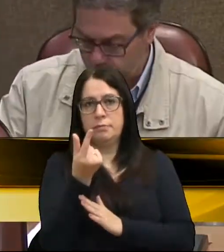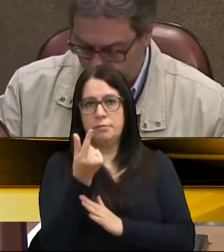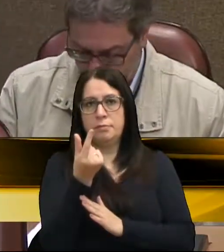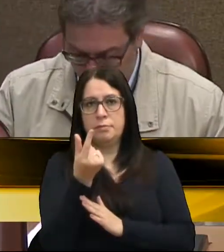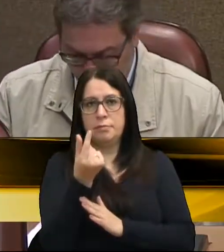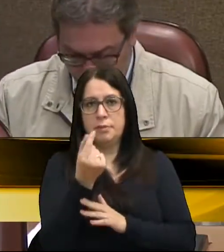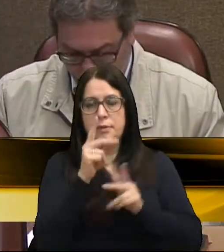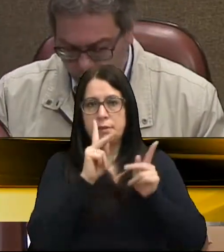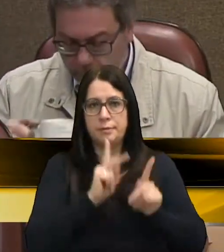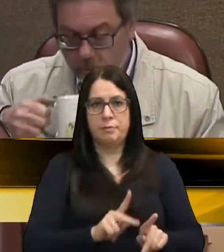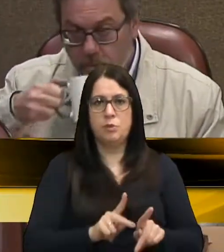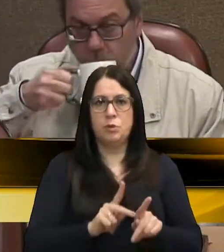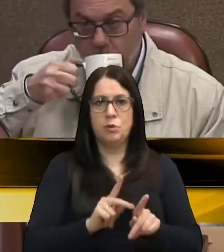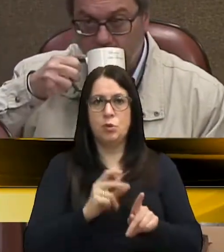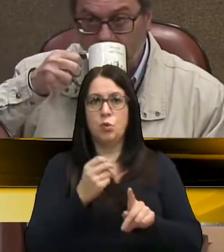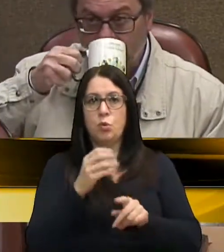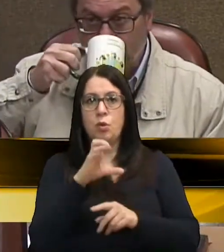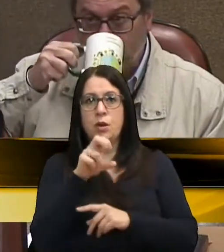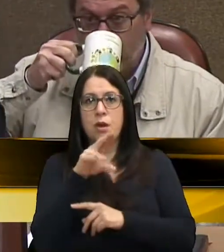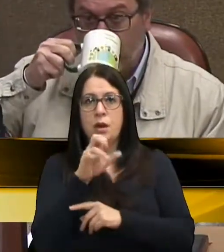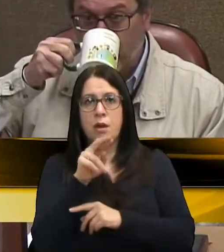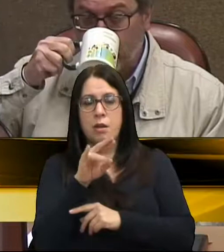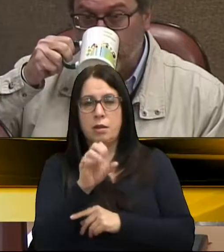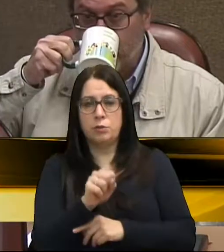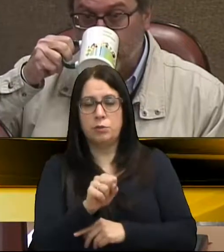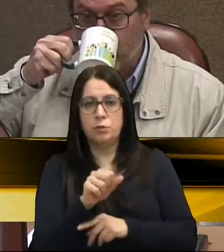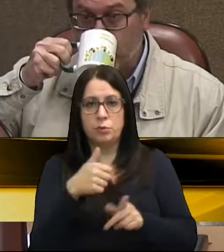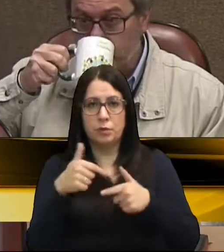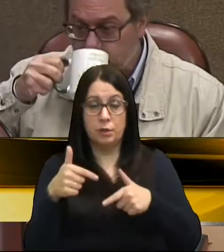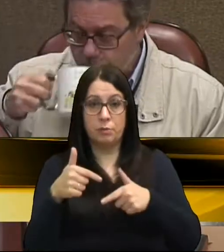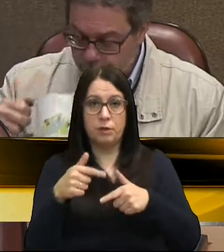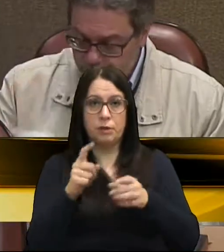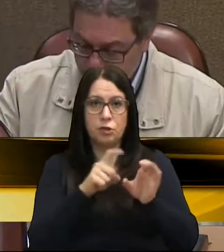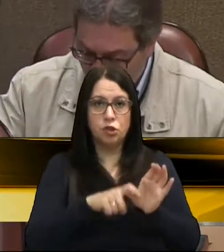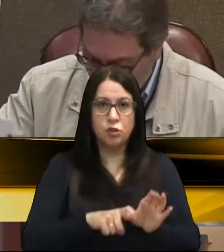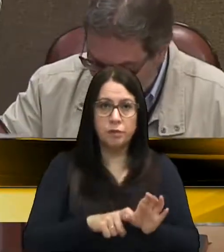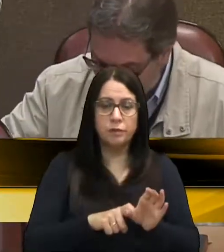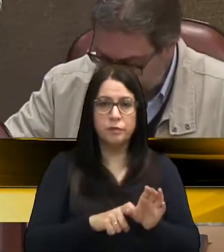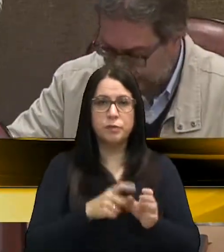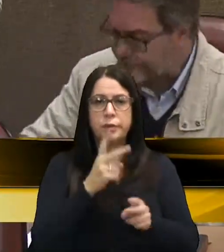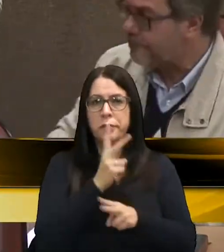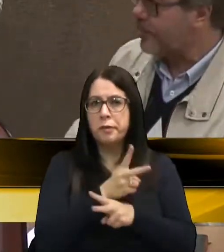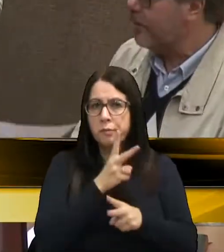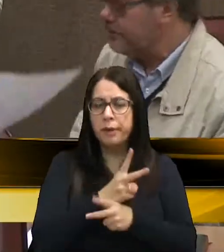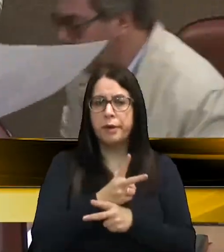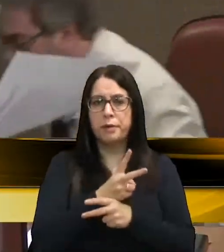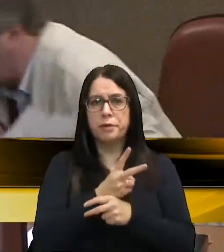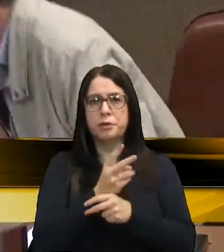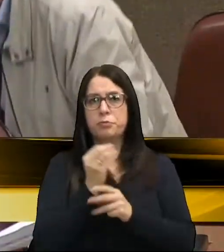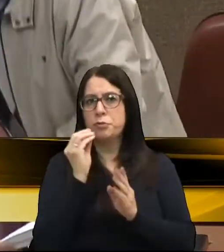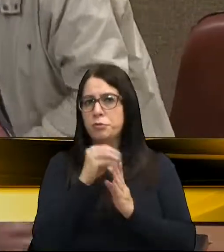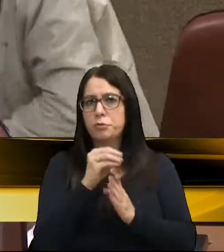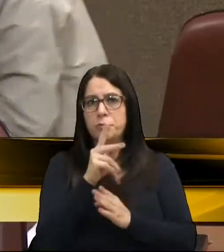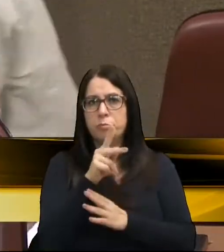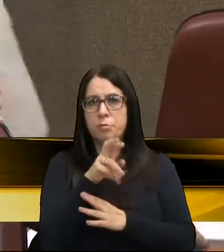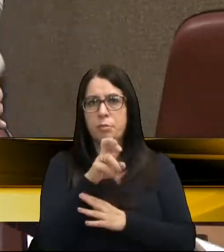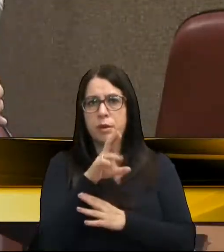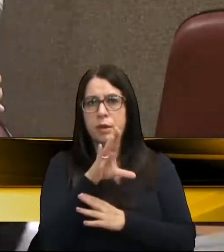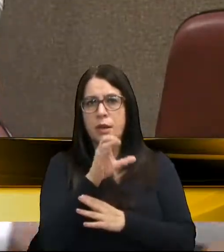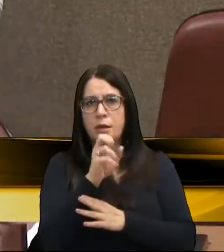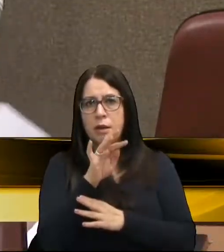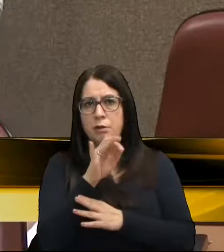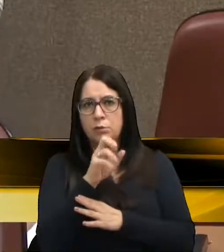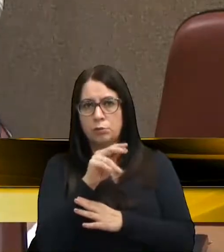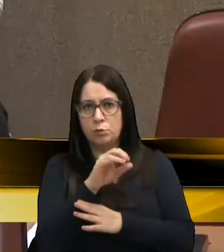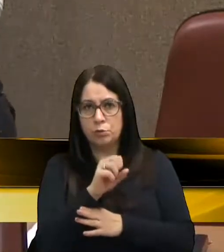de pessoal ou de encargos, dos serviços da dívida, aí entram empréstimos, entram os precatórios, eu já vou entrar nessa